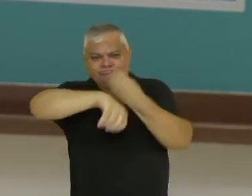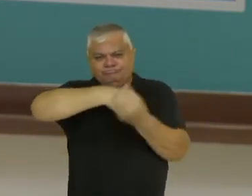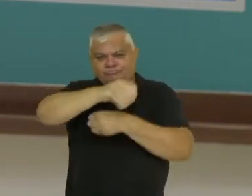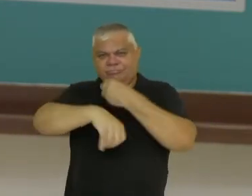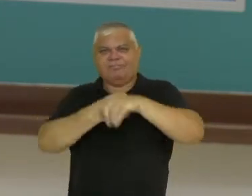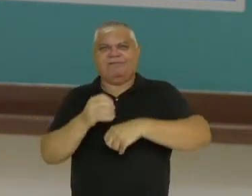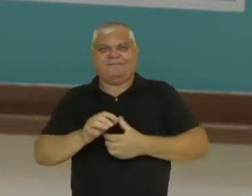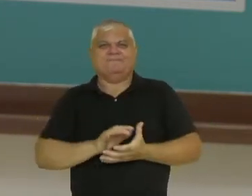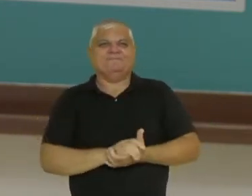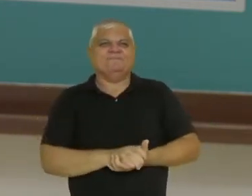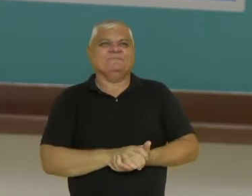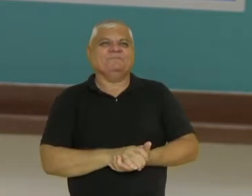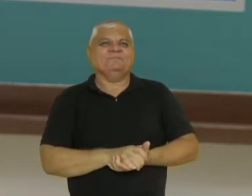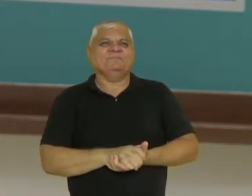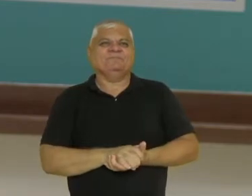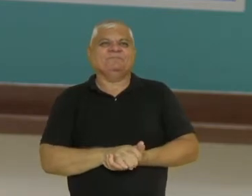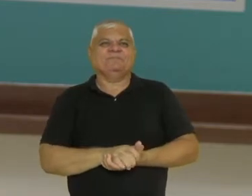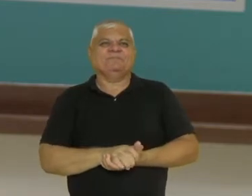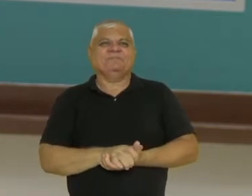aqui.